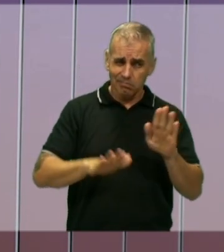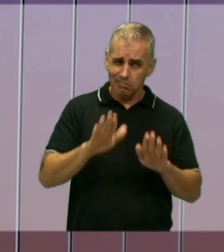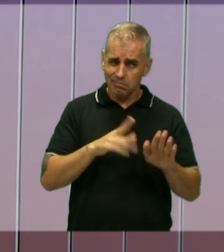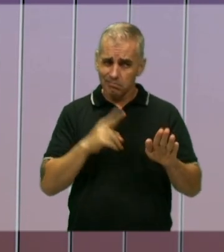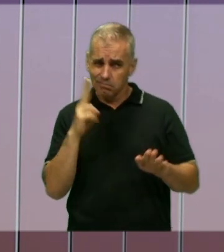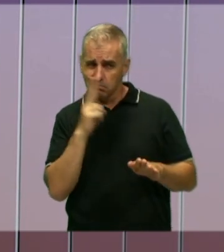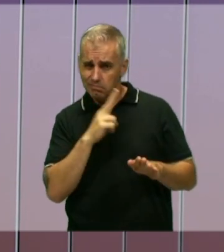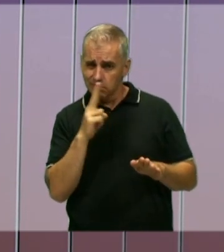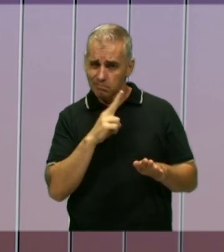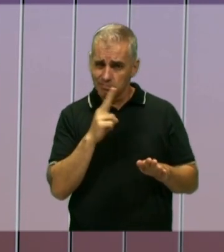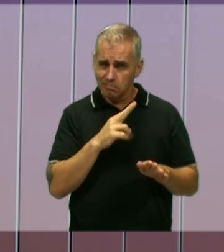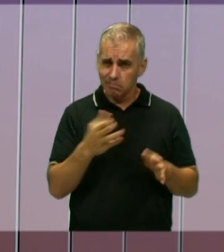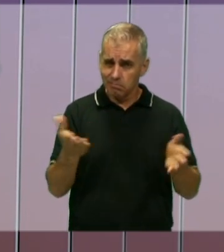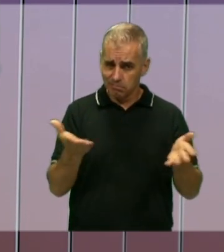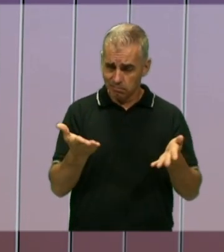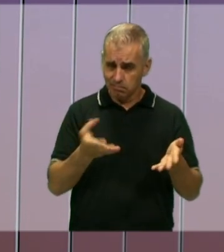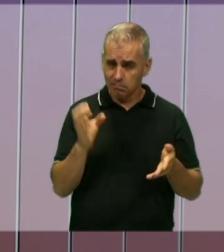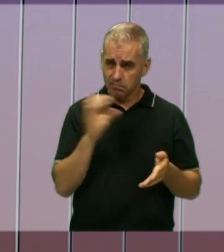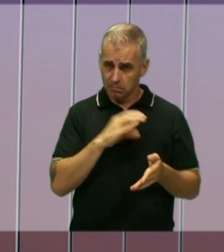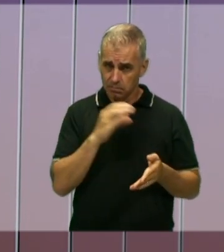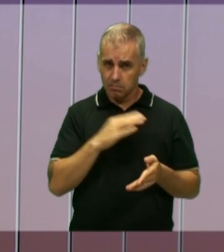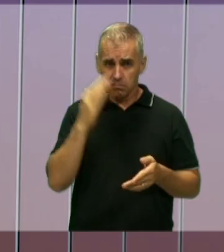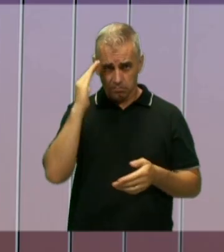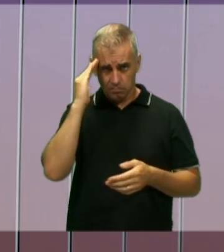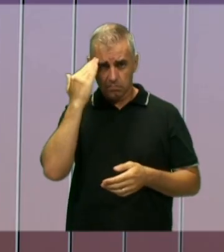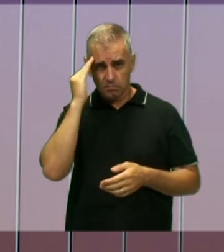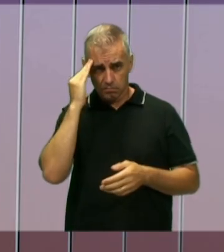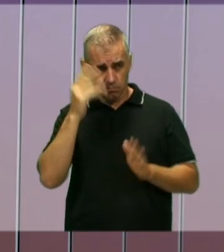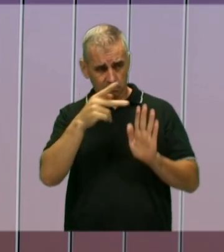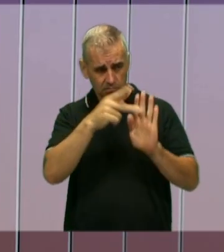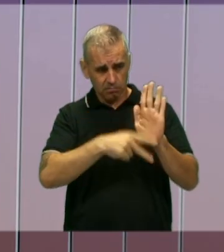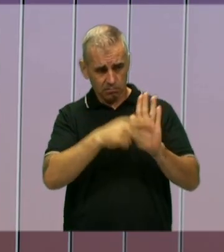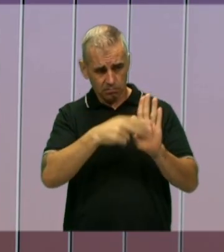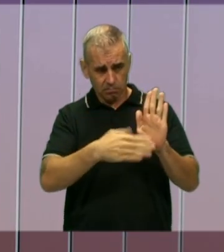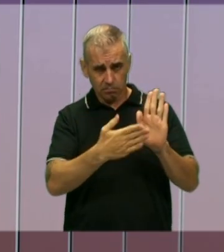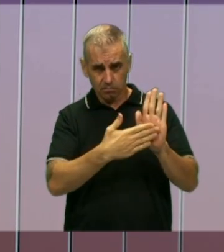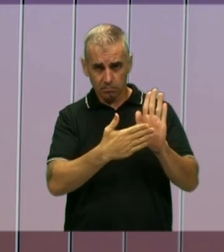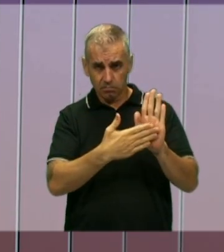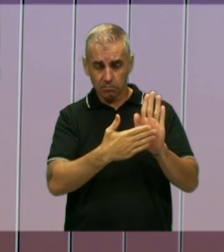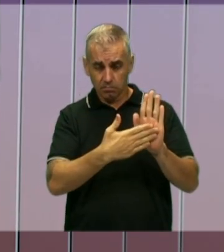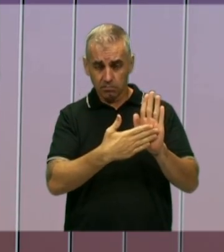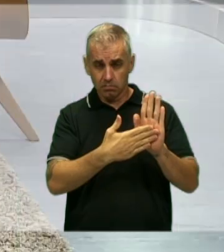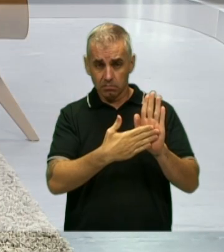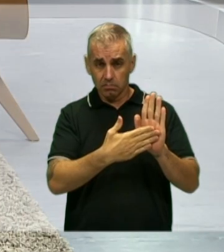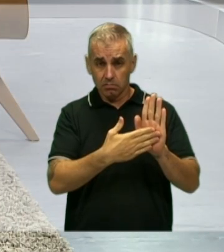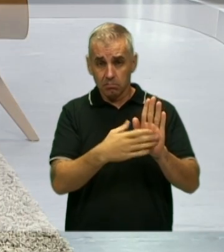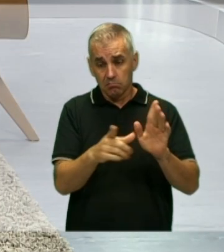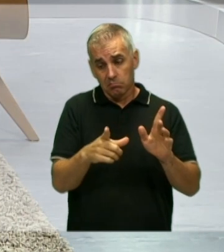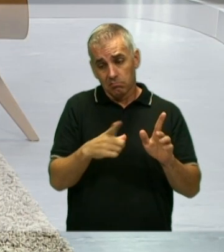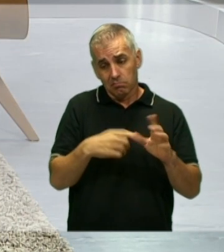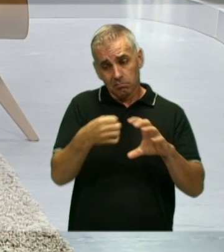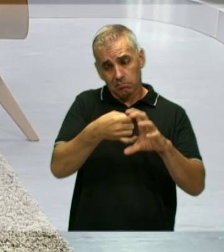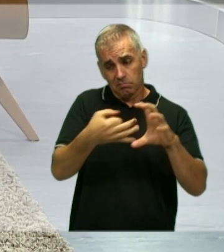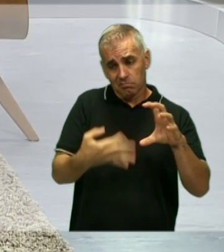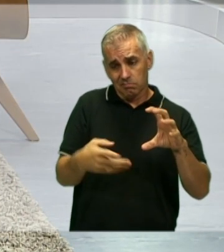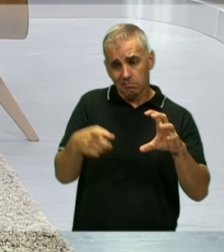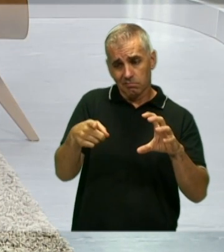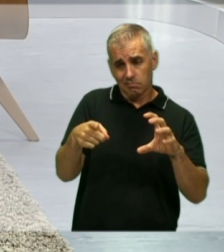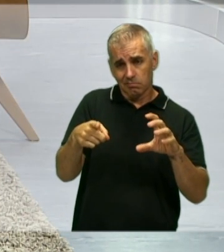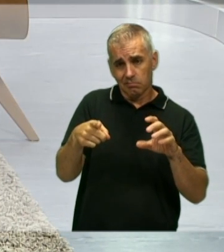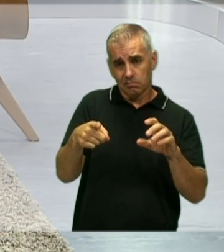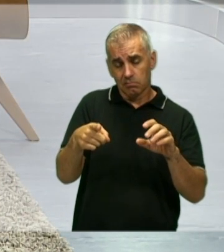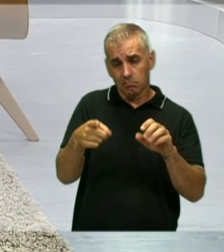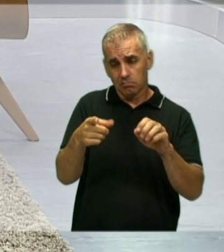né, no meu entendimento, conforme o protocolo que me rege, não for uma emergência tão grande, eu vou te classificar como, olha, uma emergência